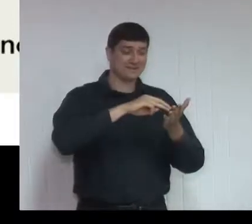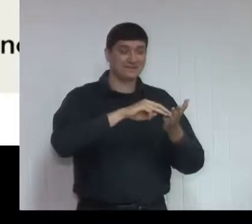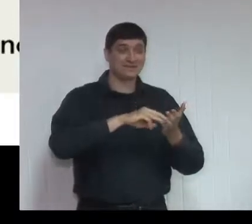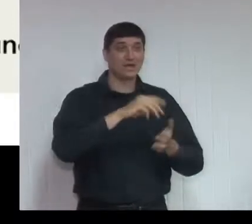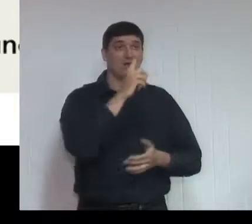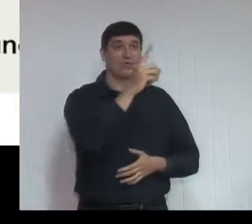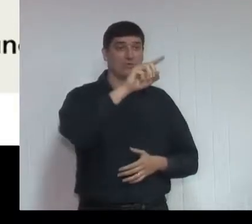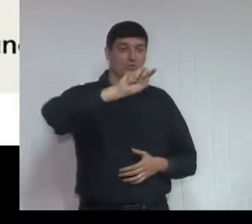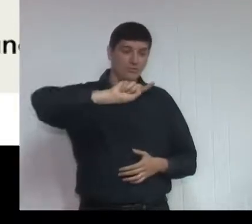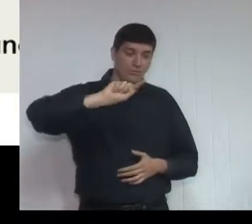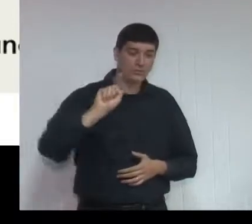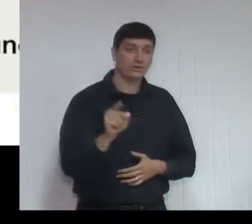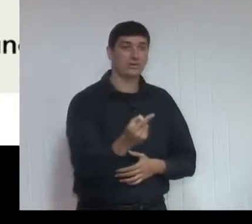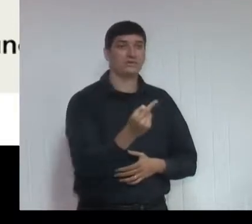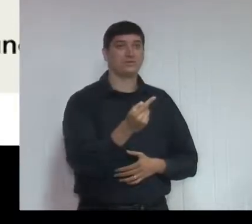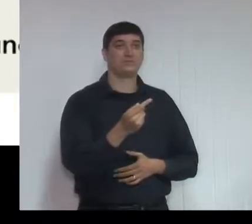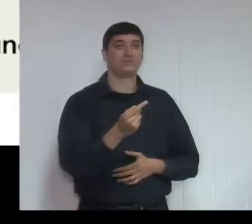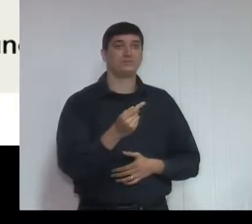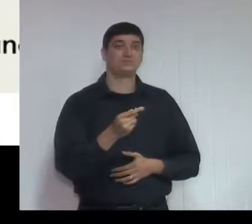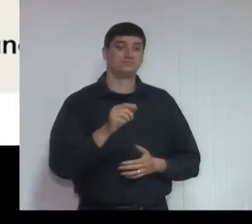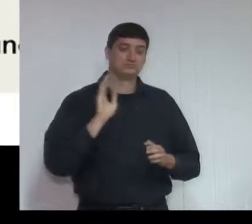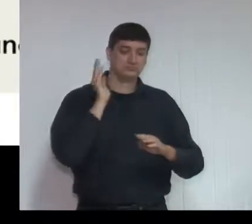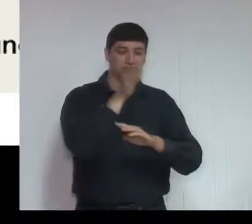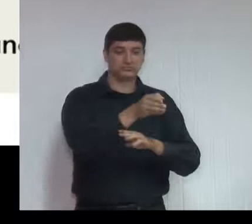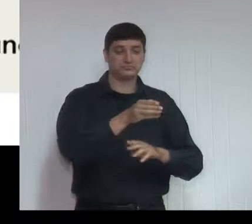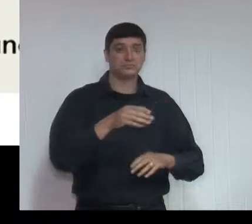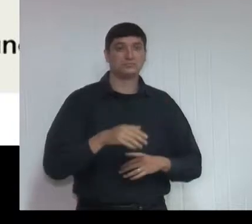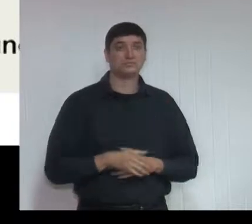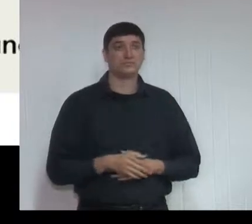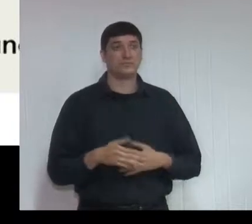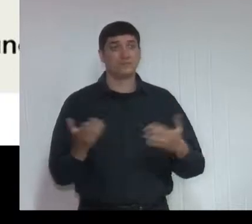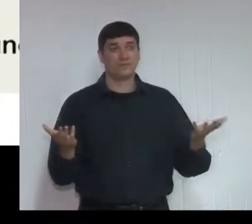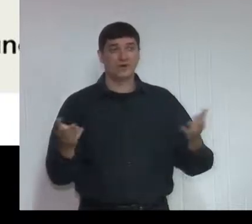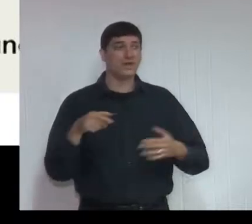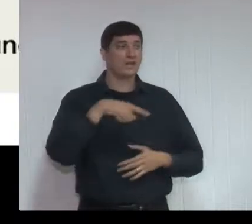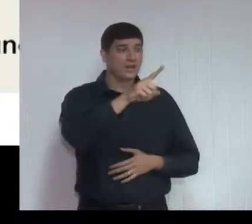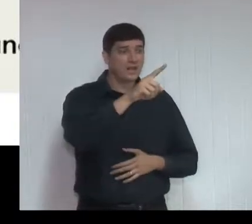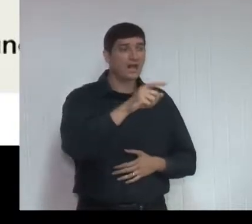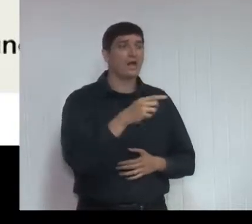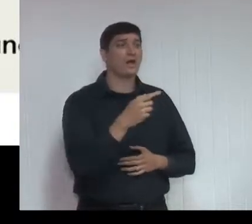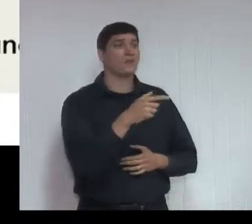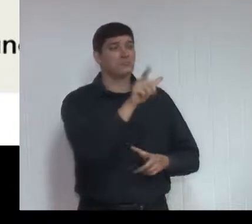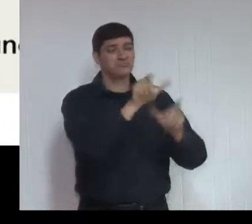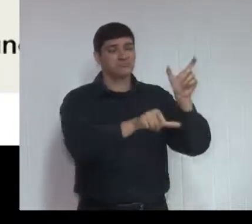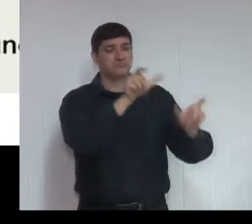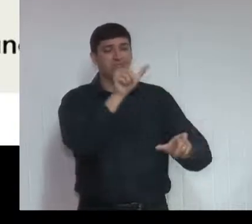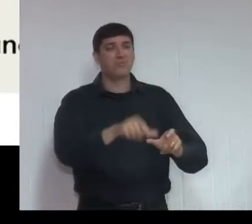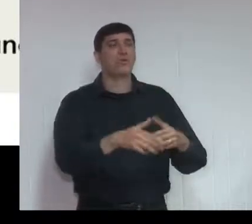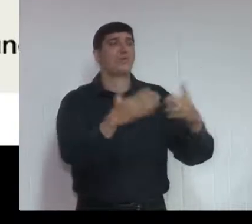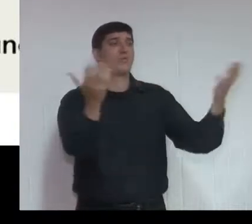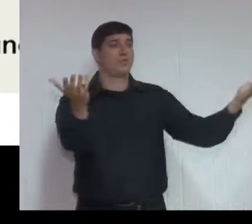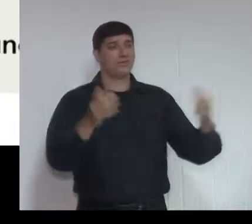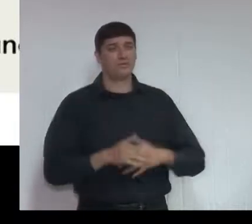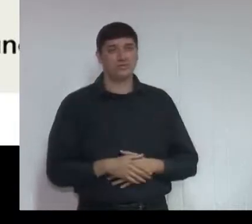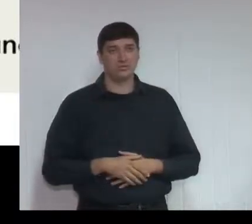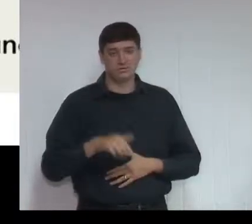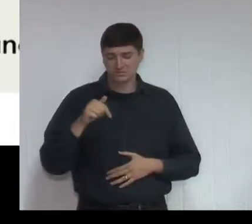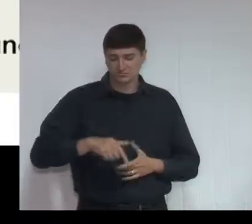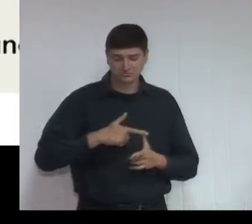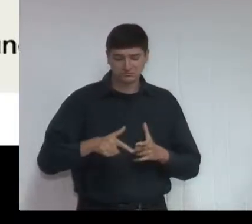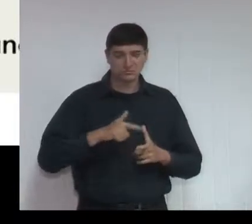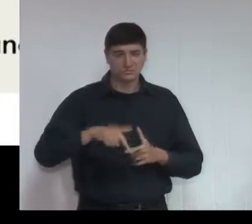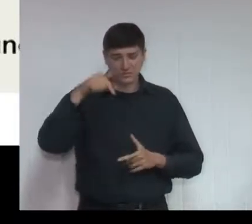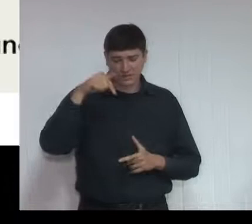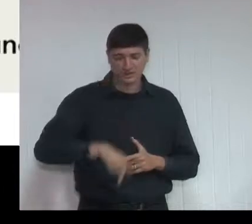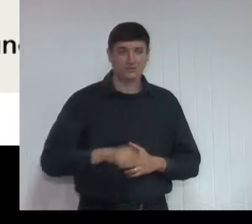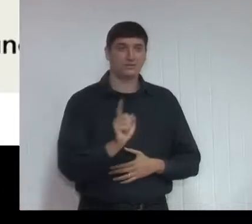com secretários a menos. E aí as pessoas também me perguntam, mas qual secretário? Não é um problema nosso aqui dessa casa. Quem